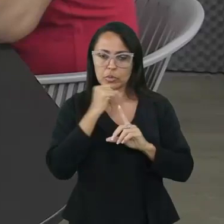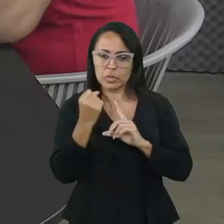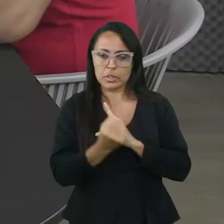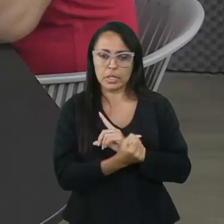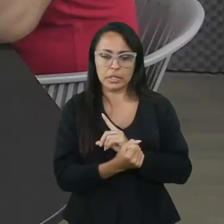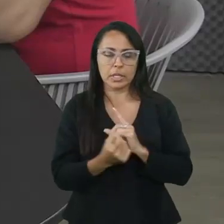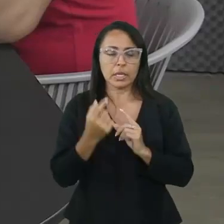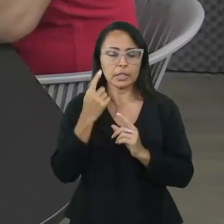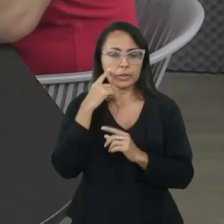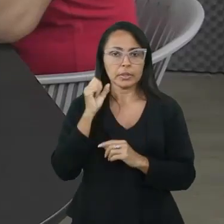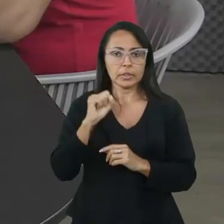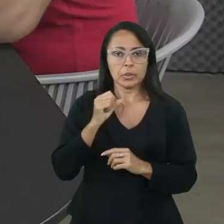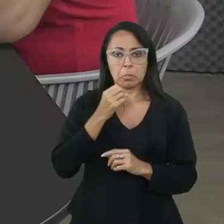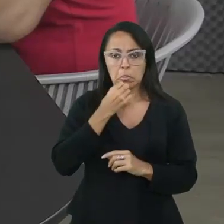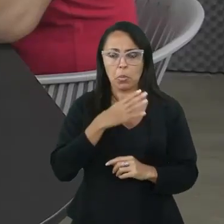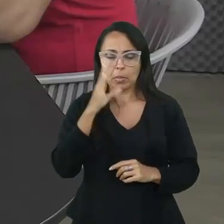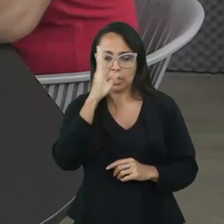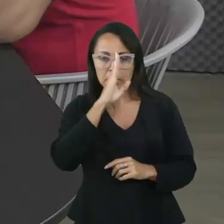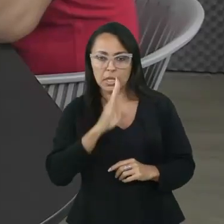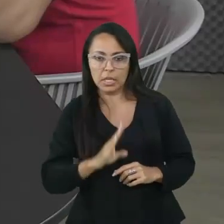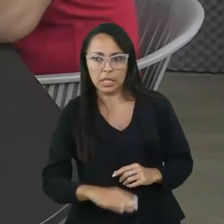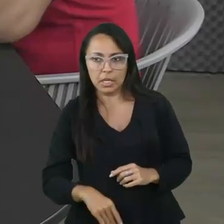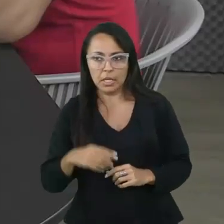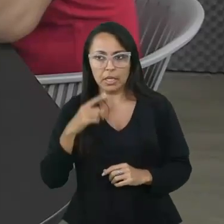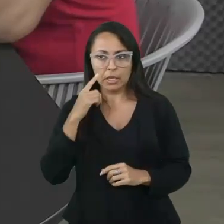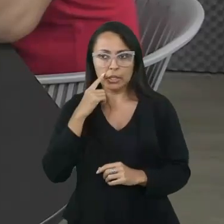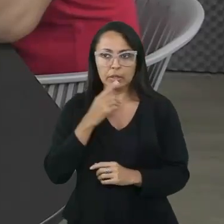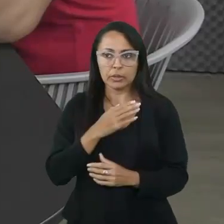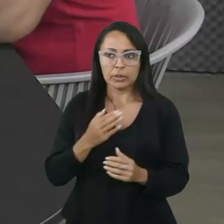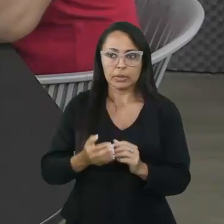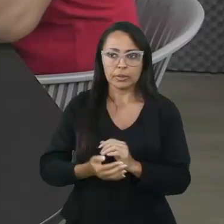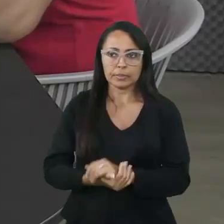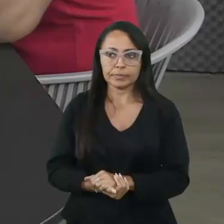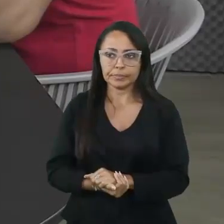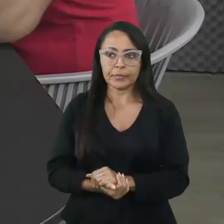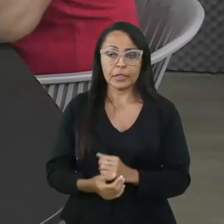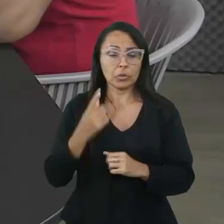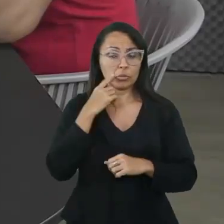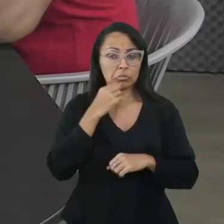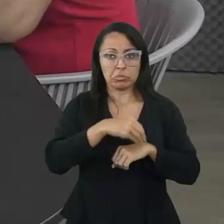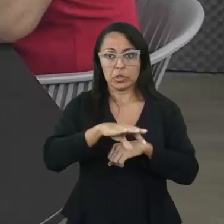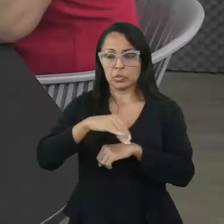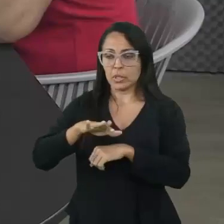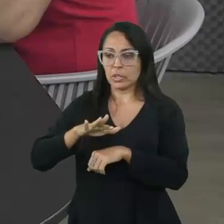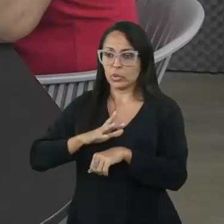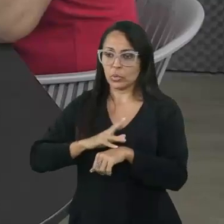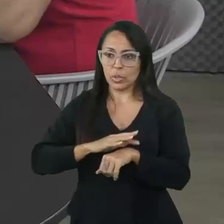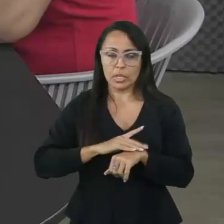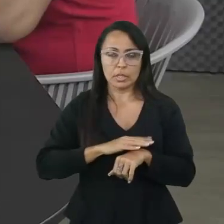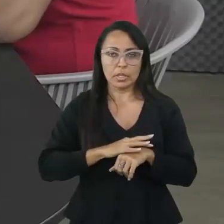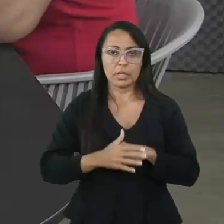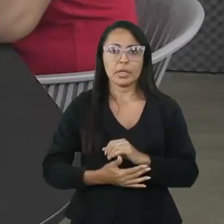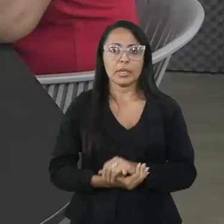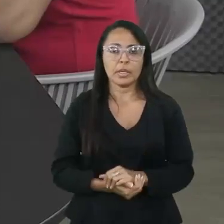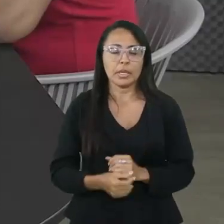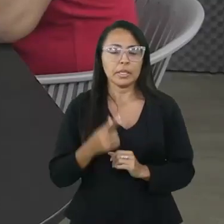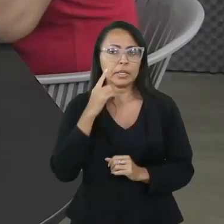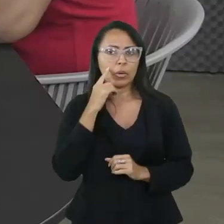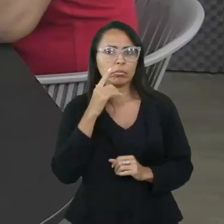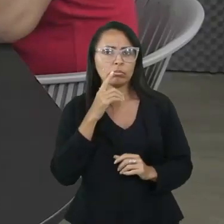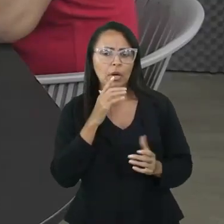muito Como bem. bons brasileiros e brasileiras, acolhemos. Acolhemos uma espécie que nos transmite doença, maravilha. E assim, ele era mais de